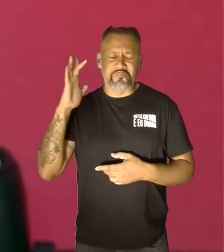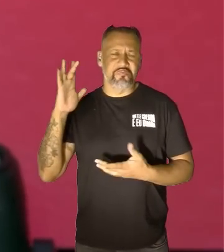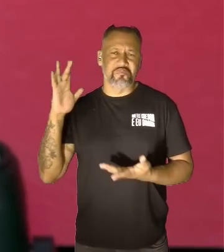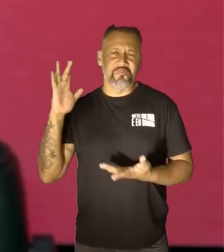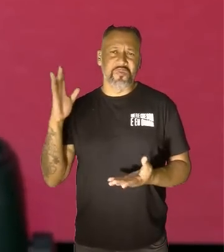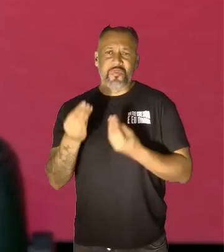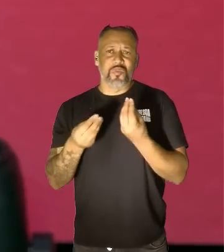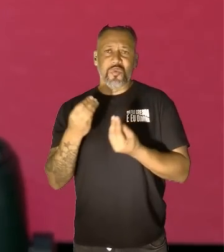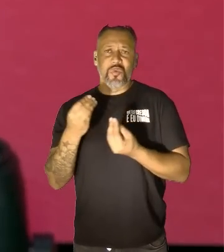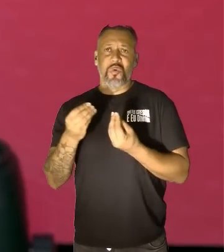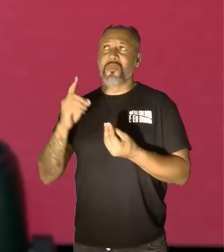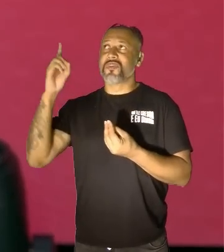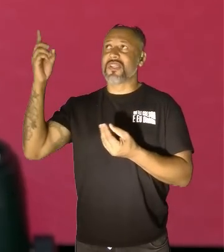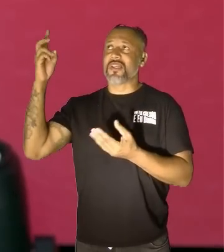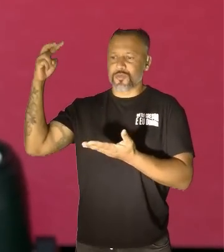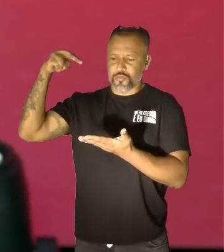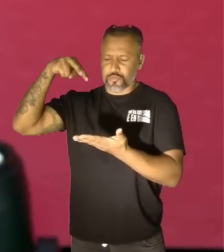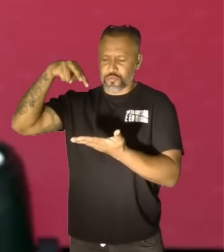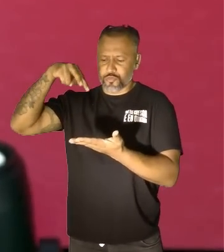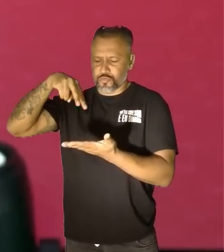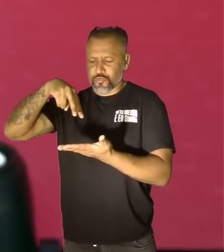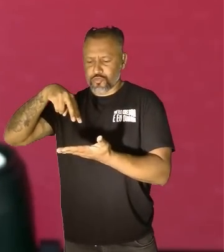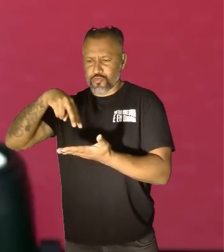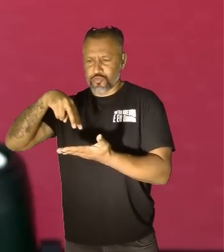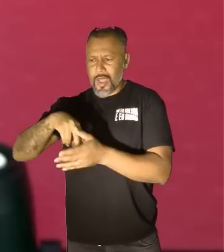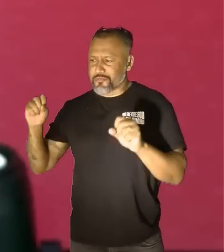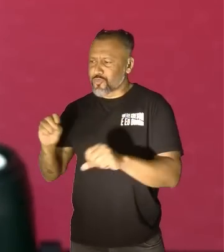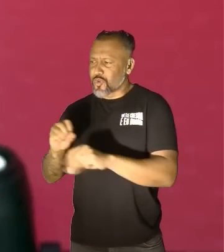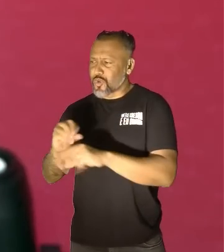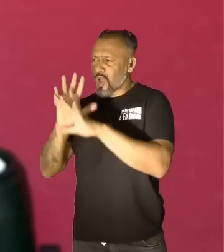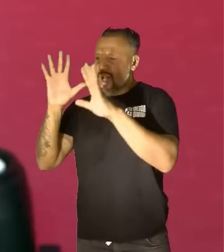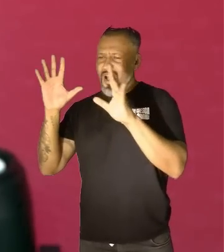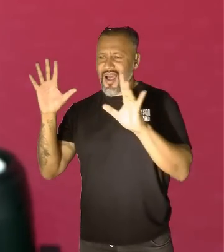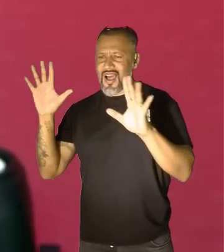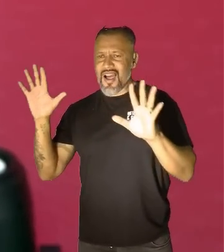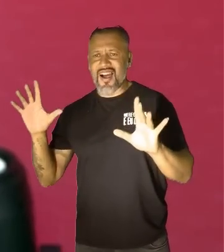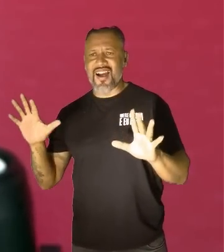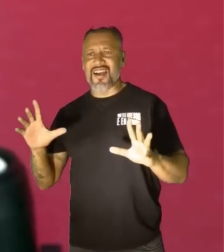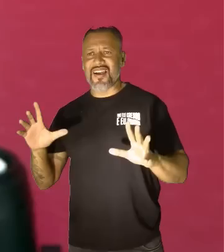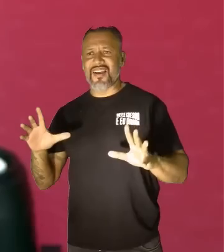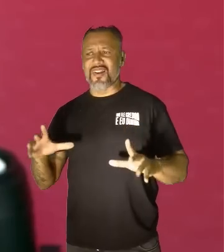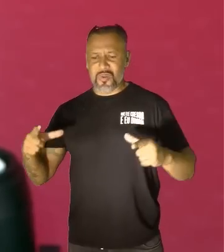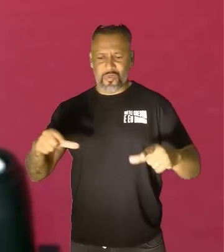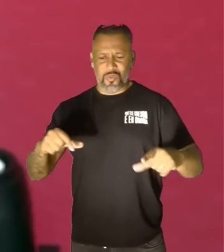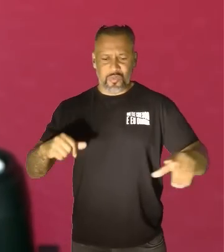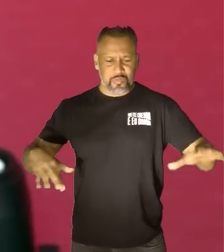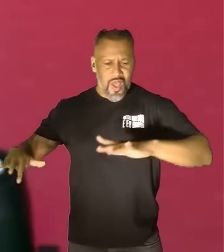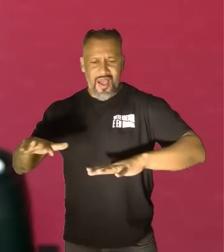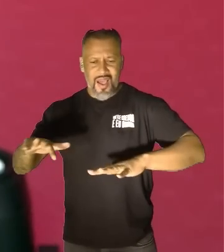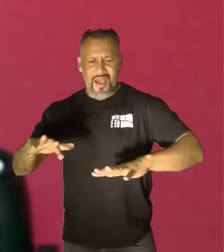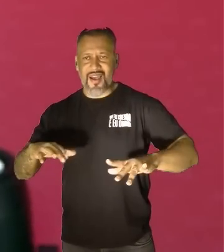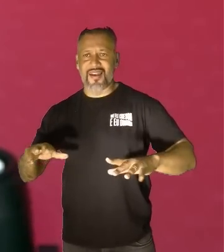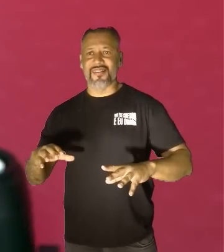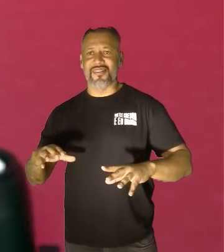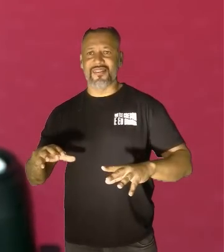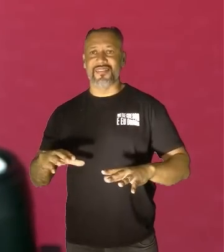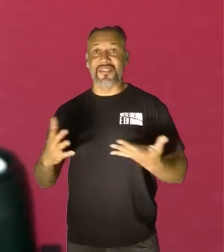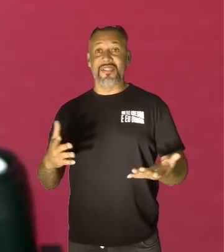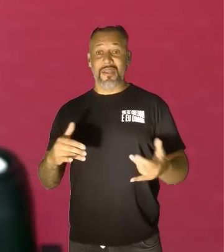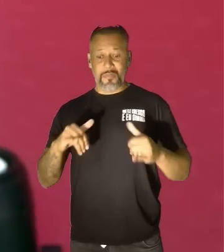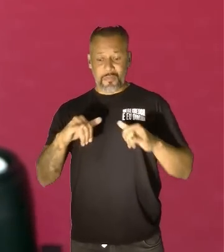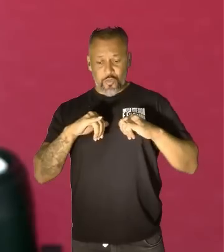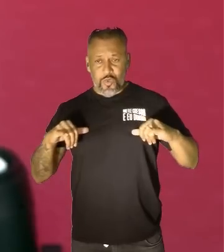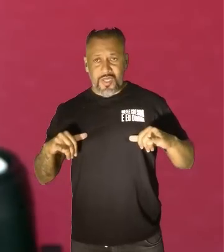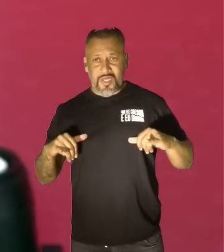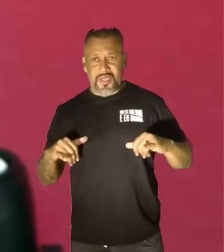um lugar de glória, e há um homem que está acostumado a ficar no lugar de sempre. Eu não